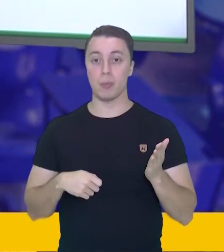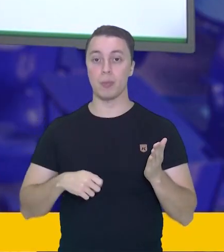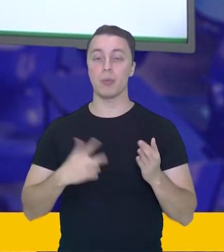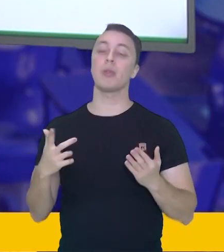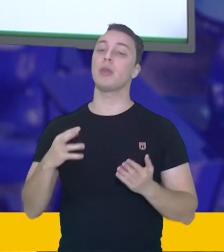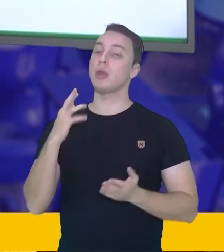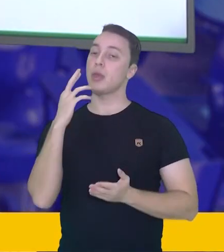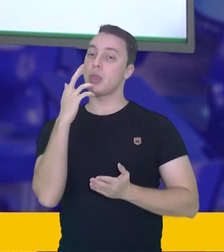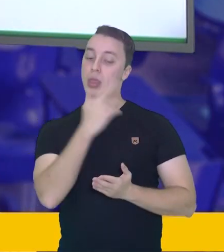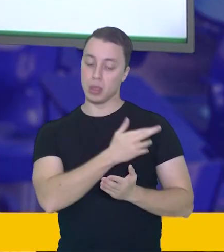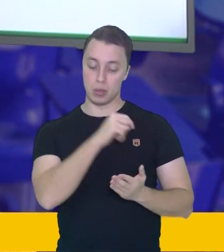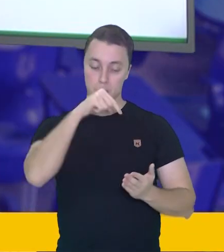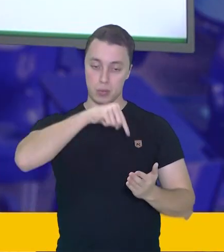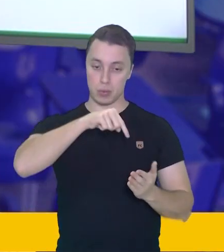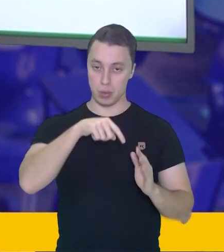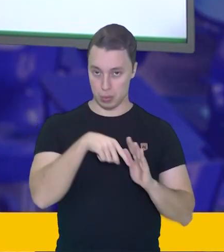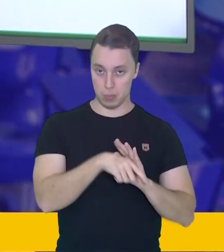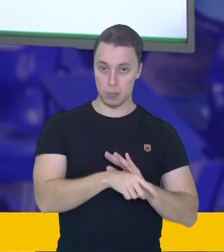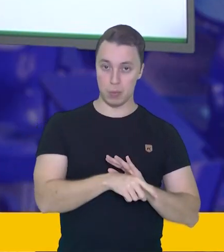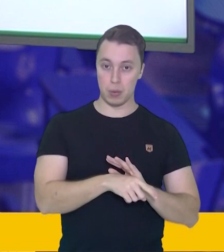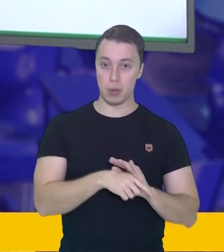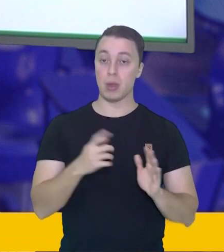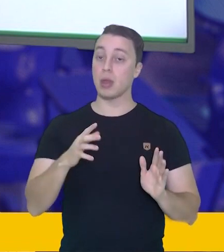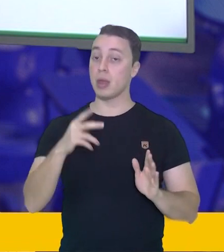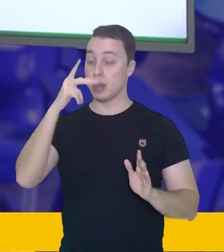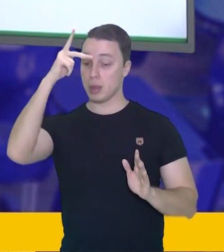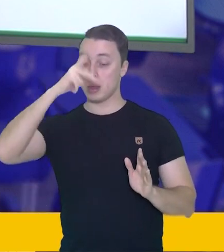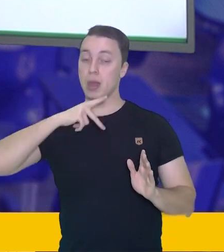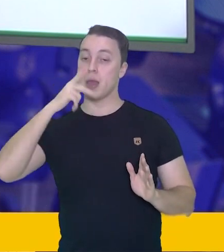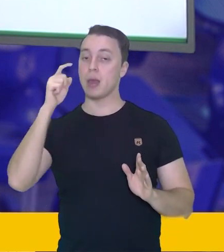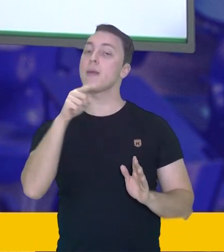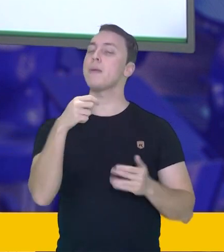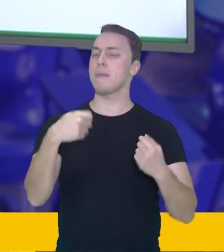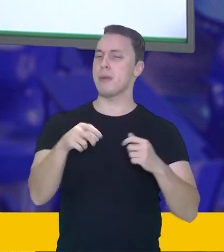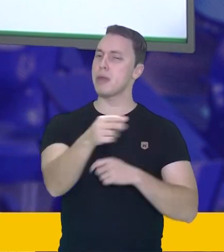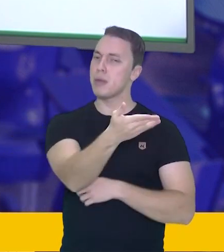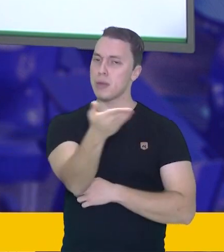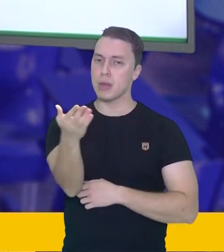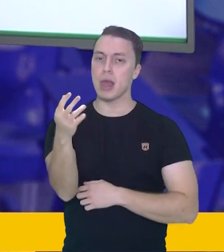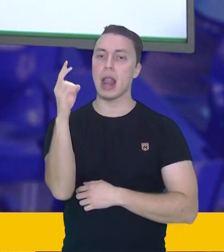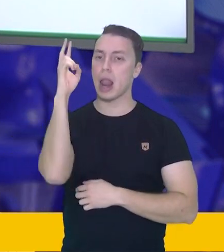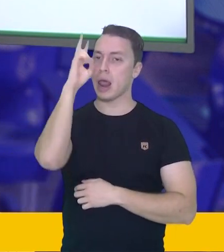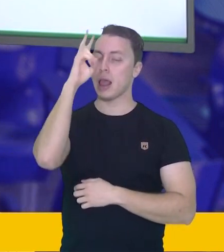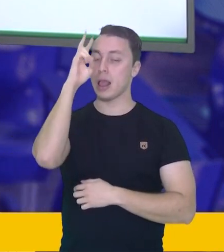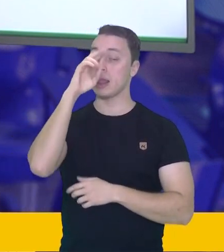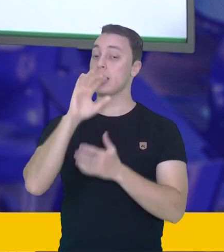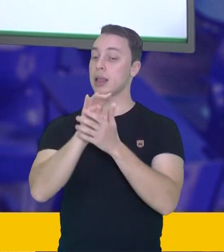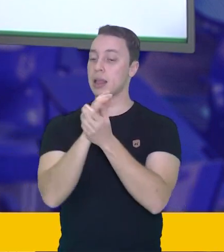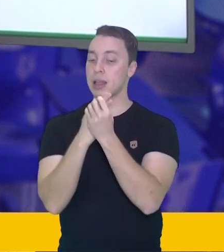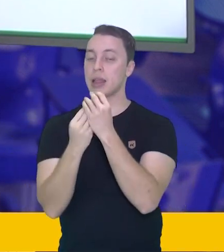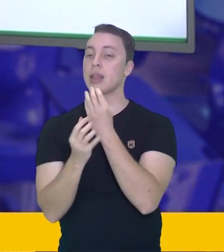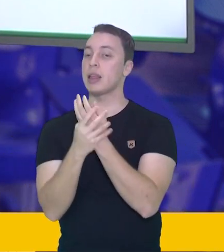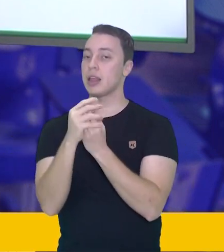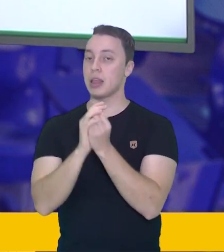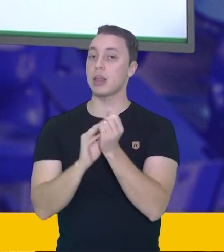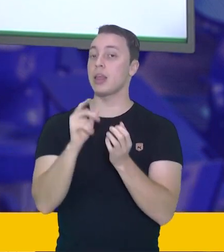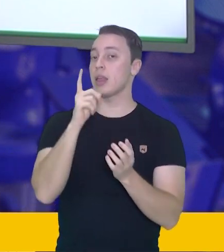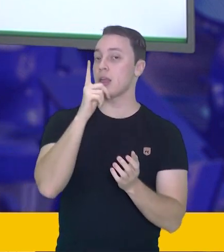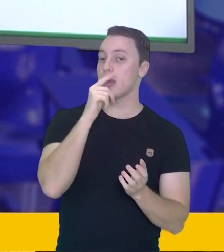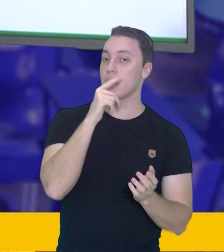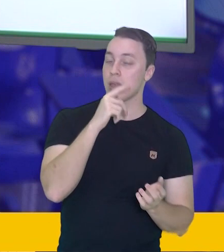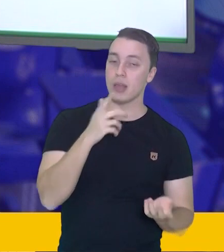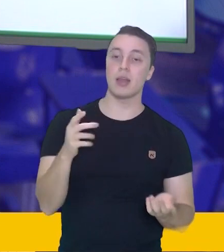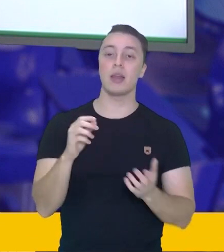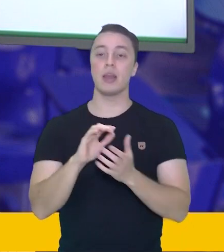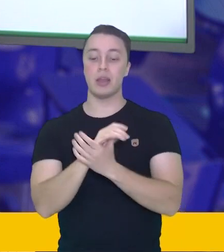pergunta, apesar de ser de resposta pessoal, você tem que se lembrar que ao lavar as mãos com água e sabão,